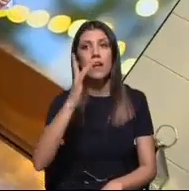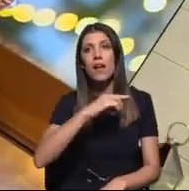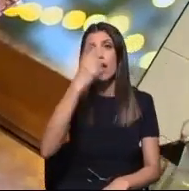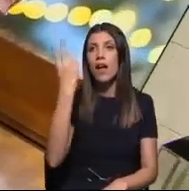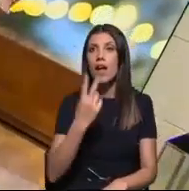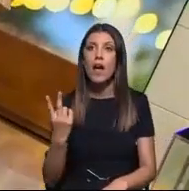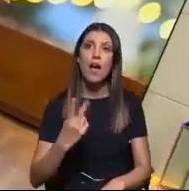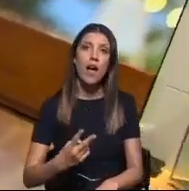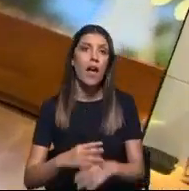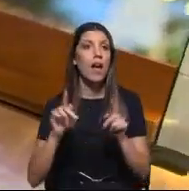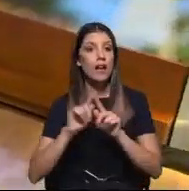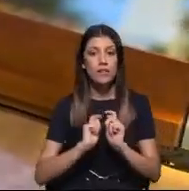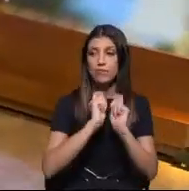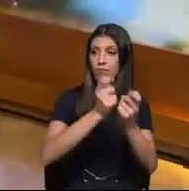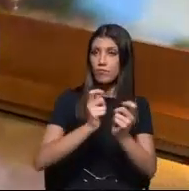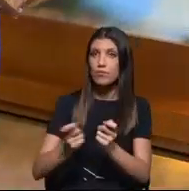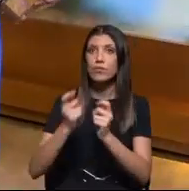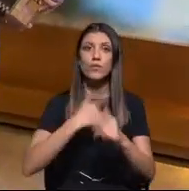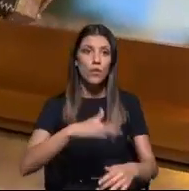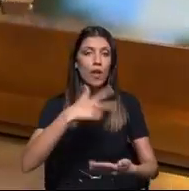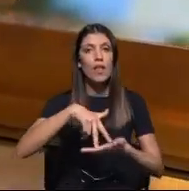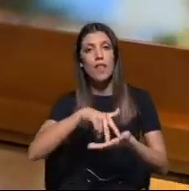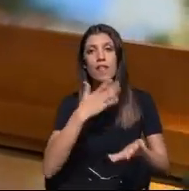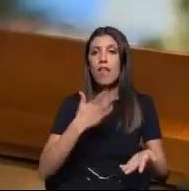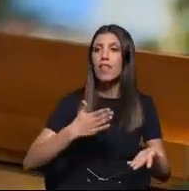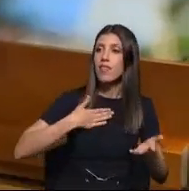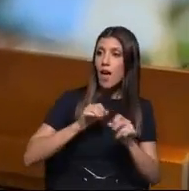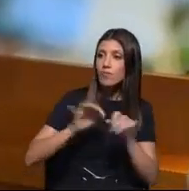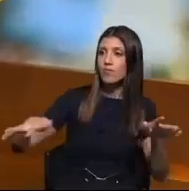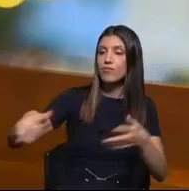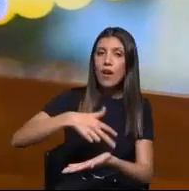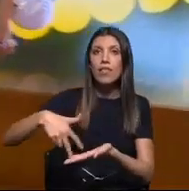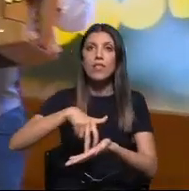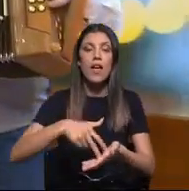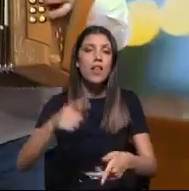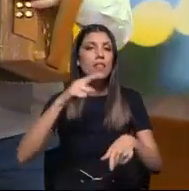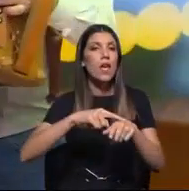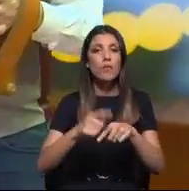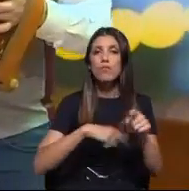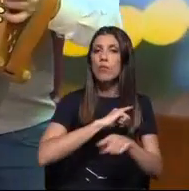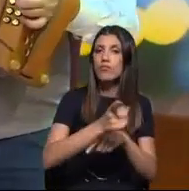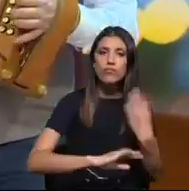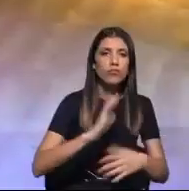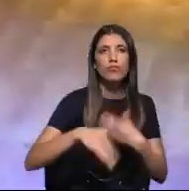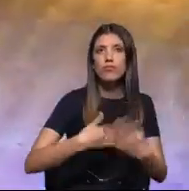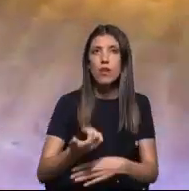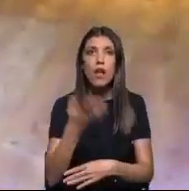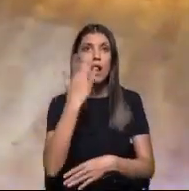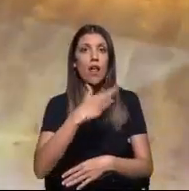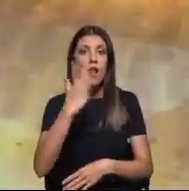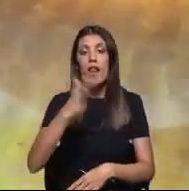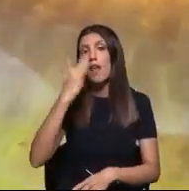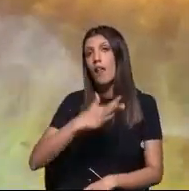faz herança em quem canta e dança e nos faz dançar. O tempo que não voa, na voz que entoa, tra lá lá